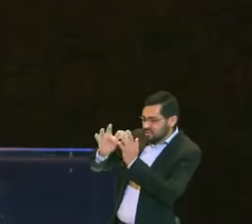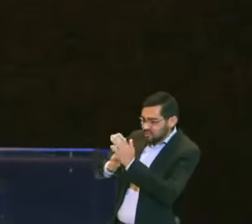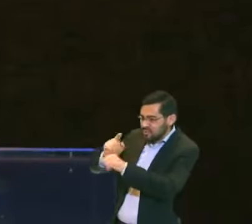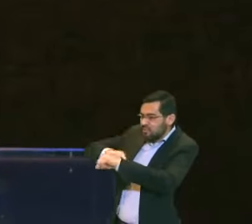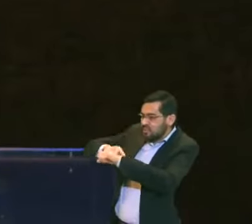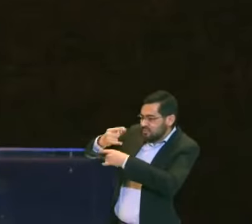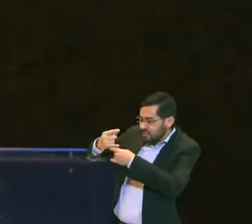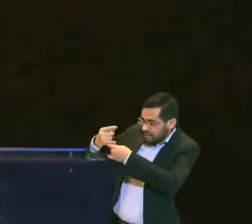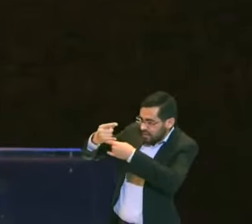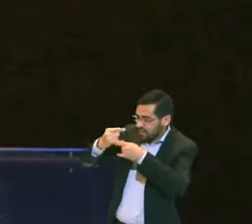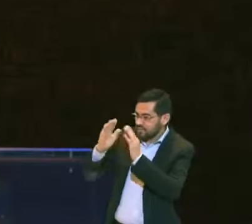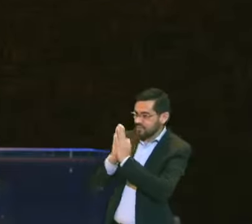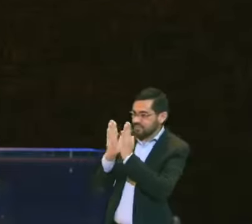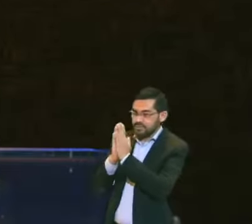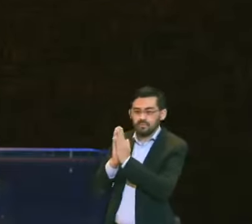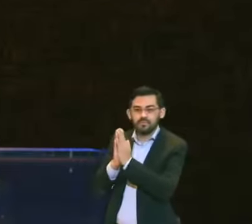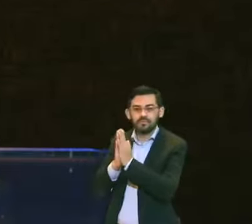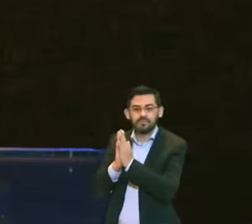orando.